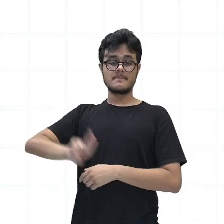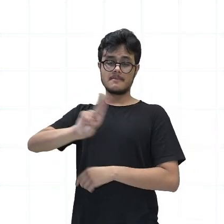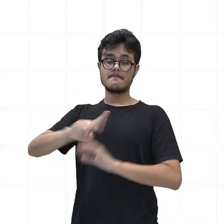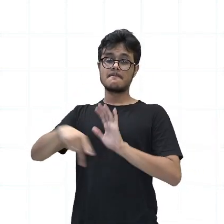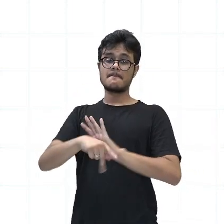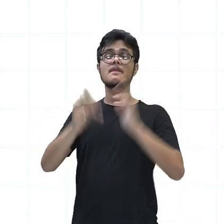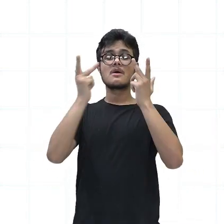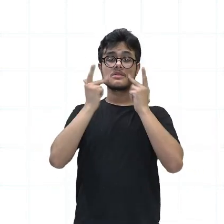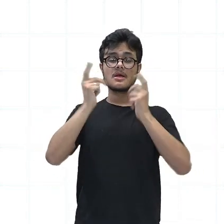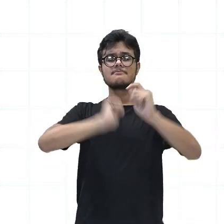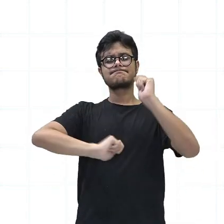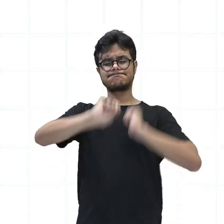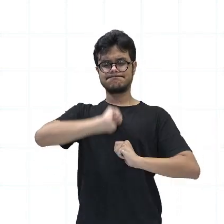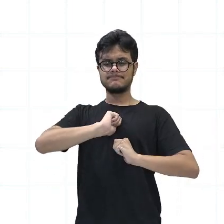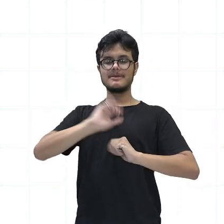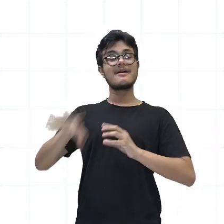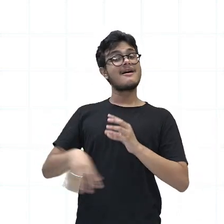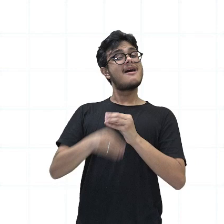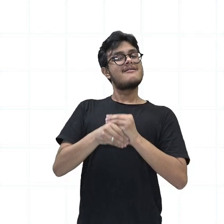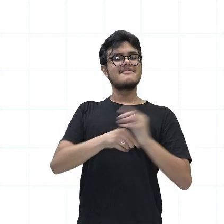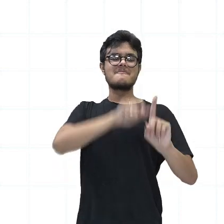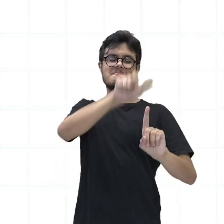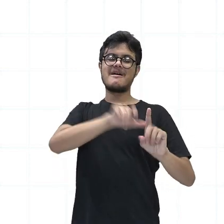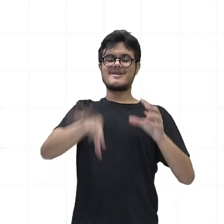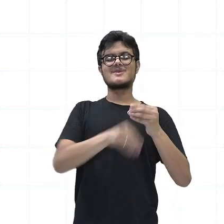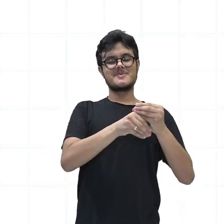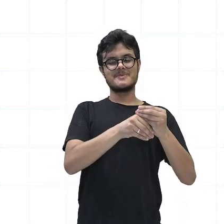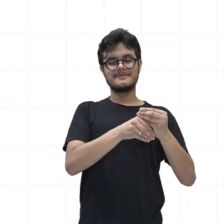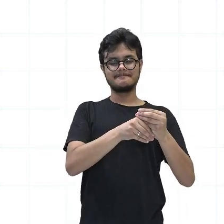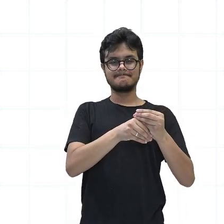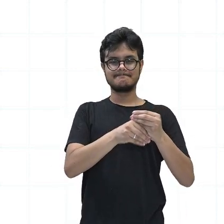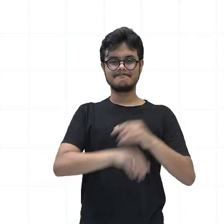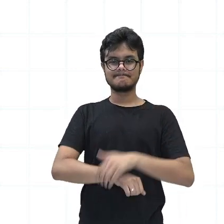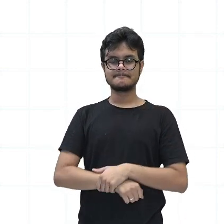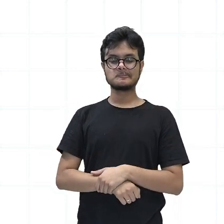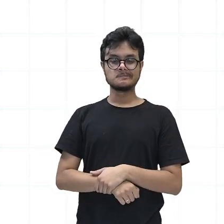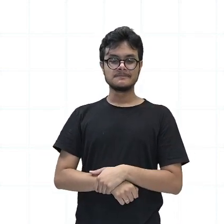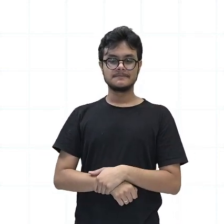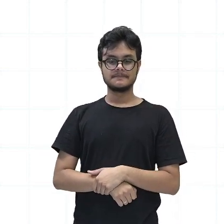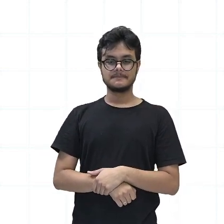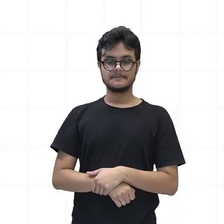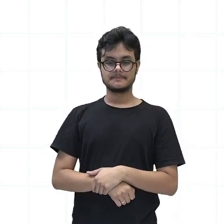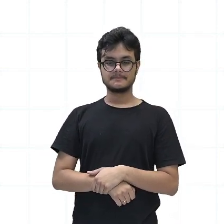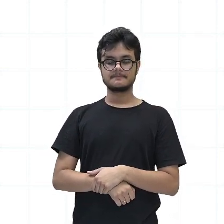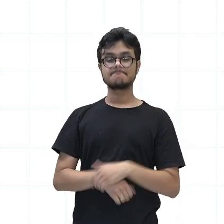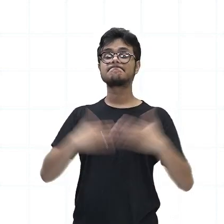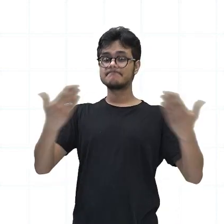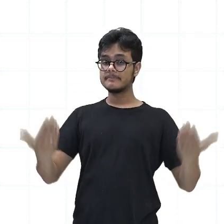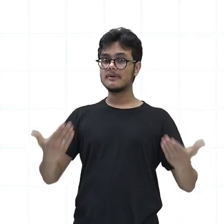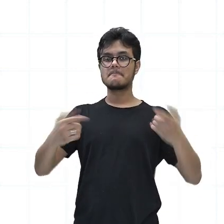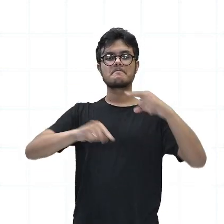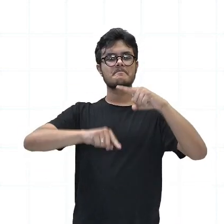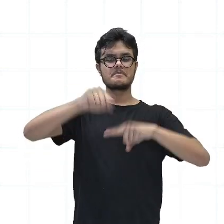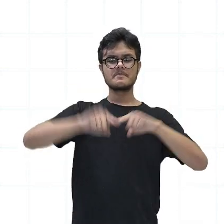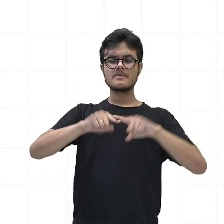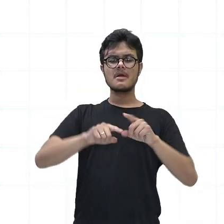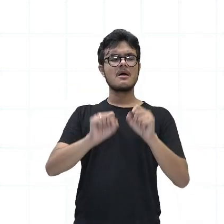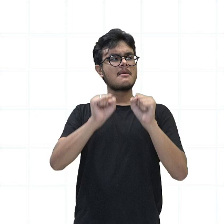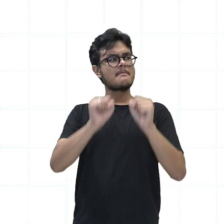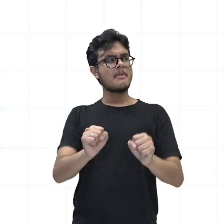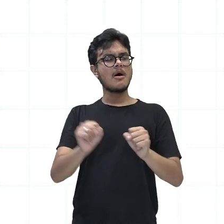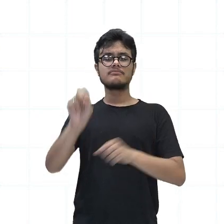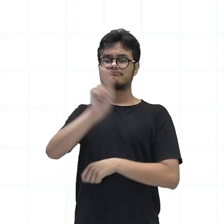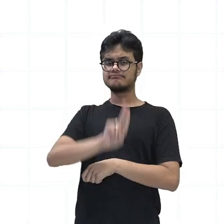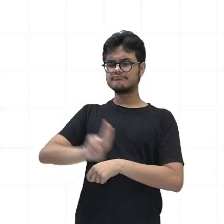teatral para completar as cenas e as caracterizações dos personagens. Esses objetos podem ser